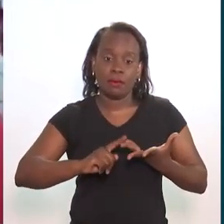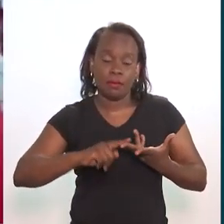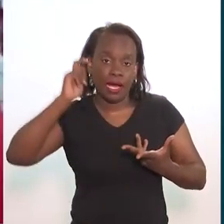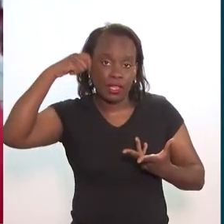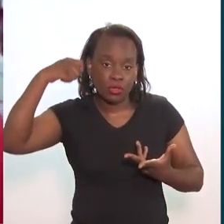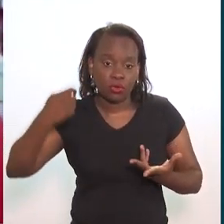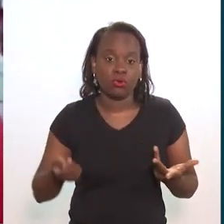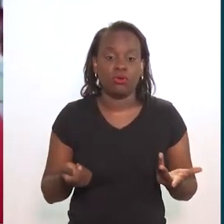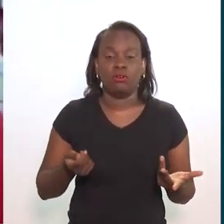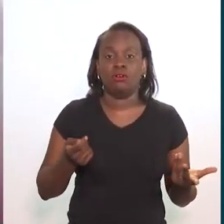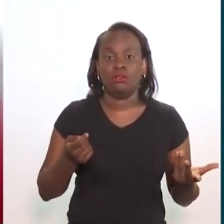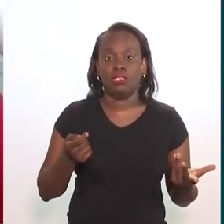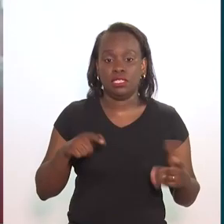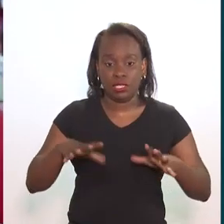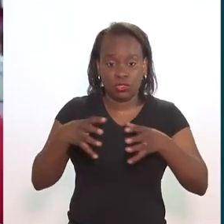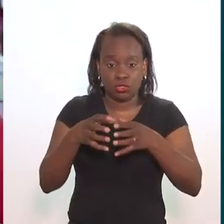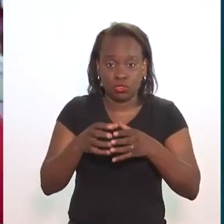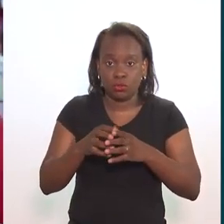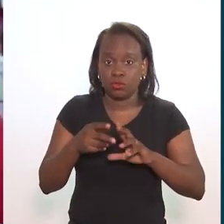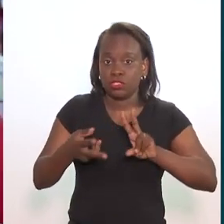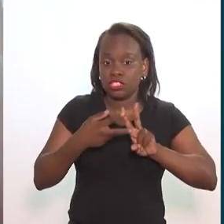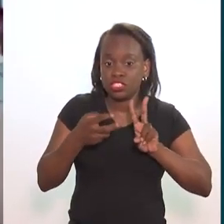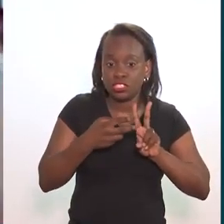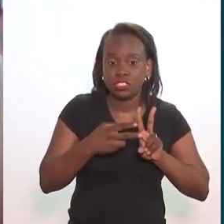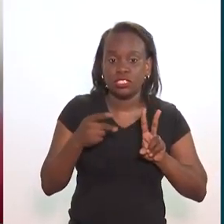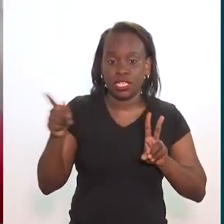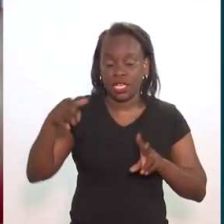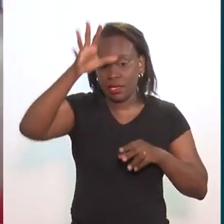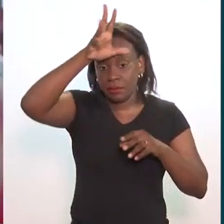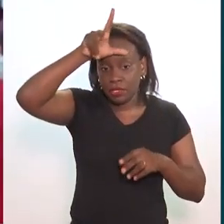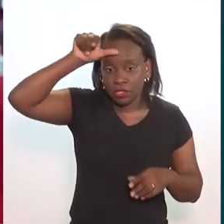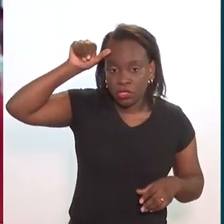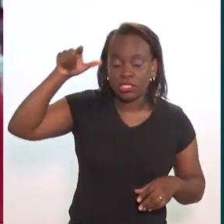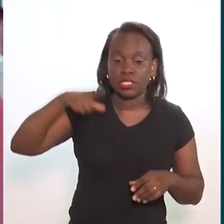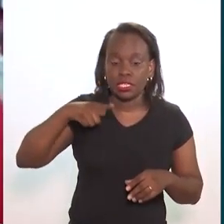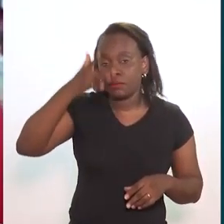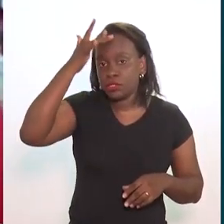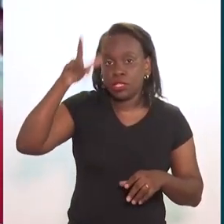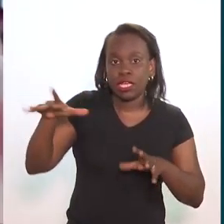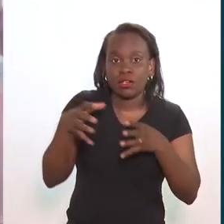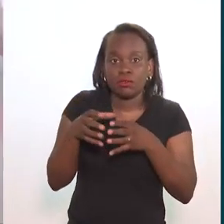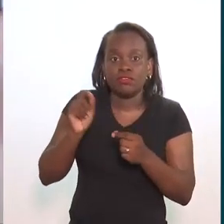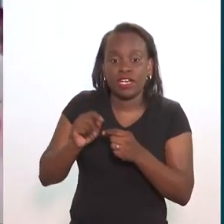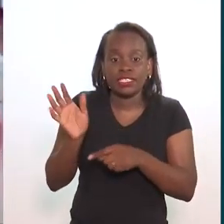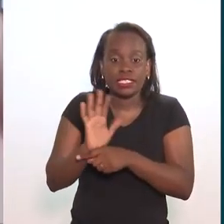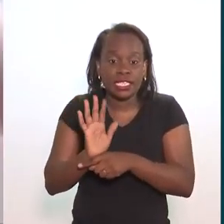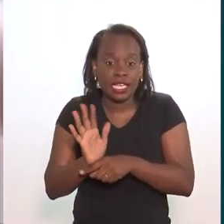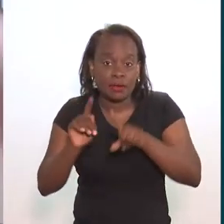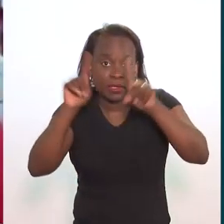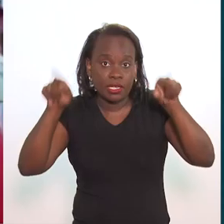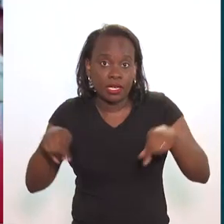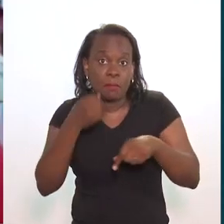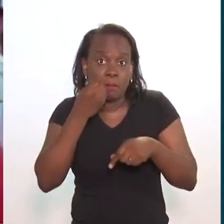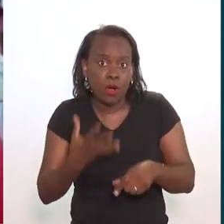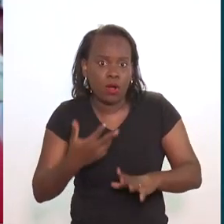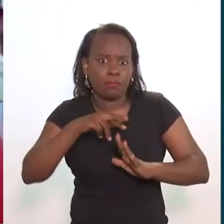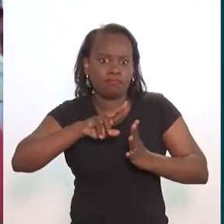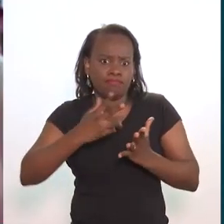tais e tais atores. Lá numa tribo indígena, não sei, na Amazônia, tem um pessoal lá fazendo cinema bom, de